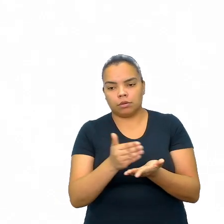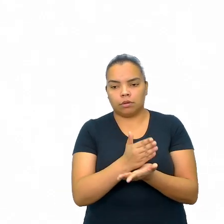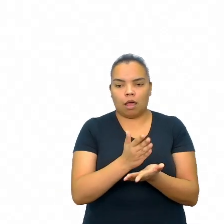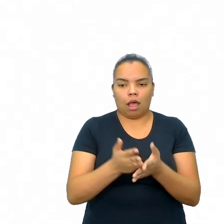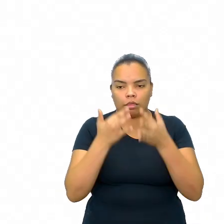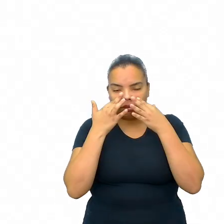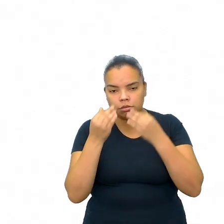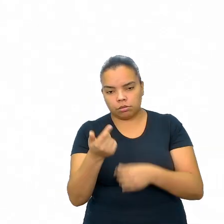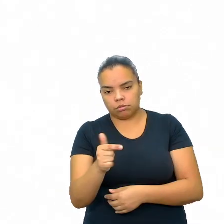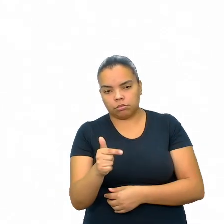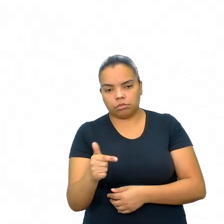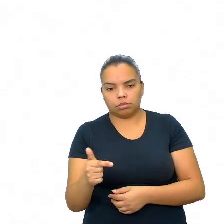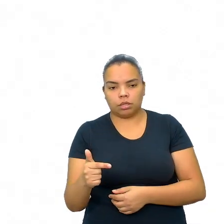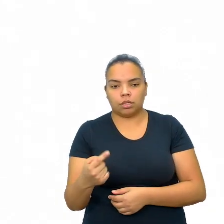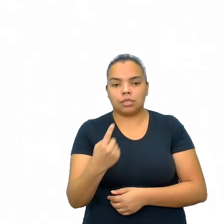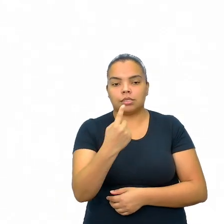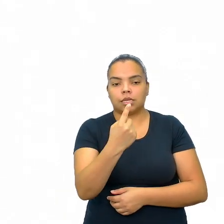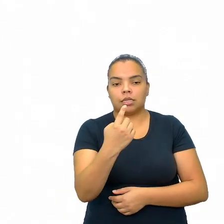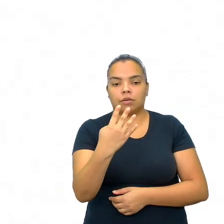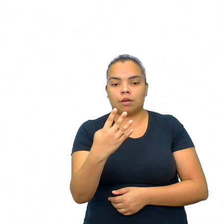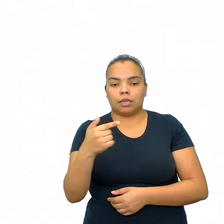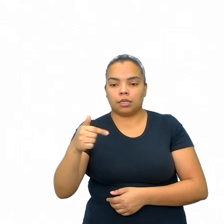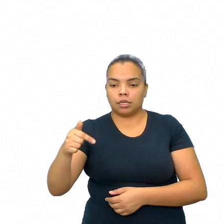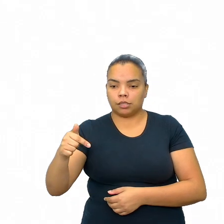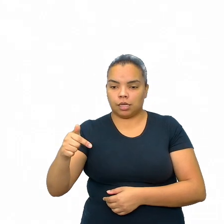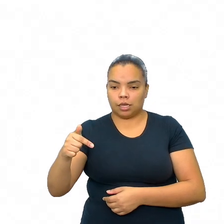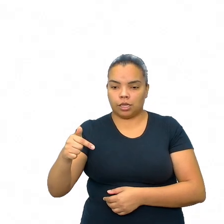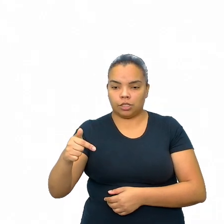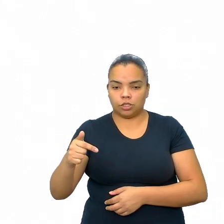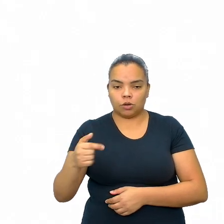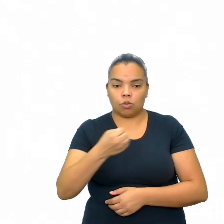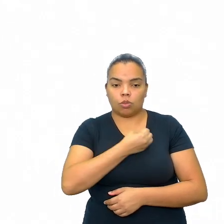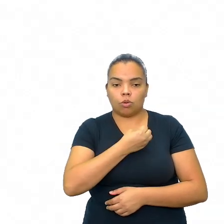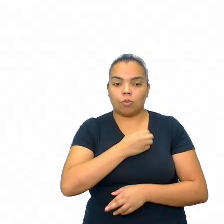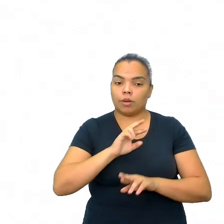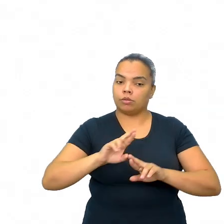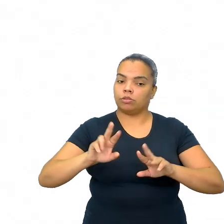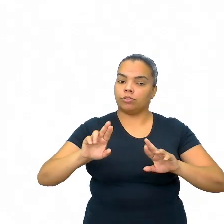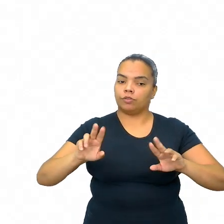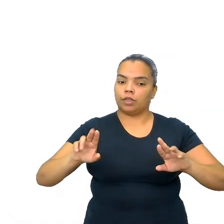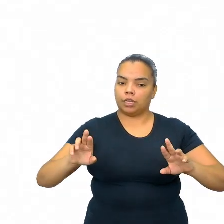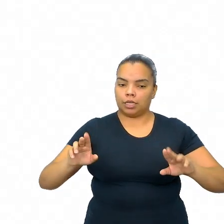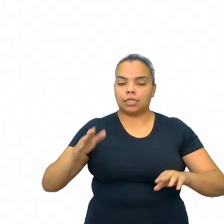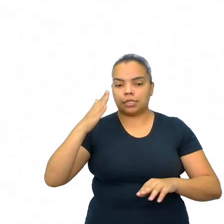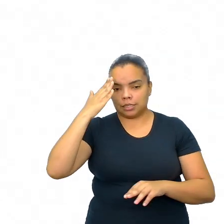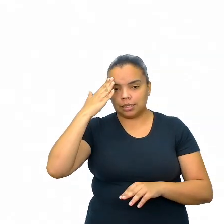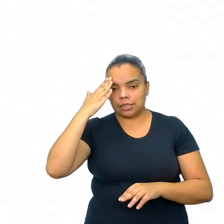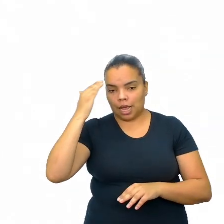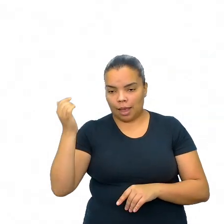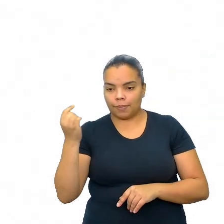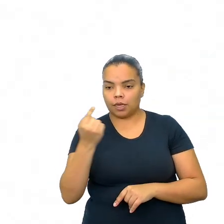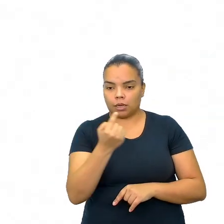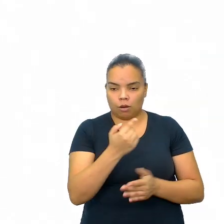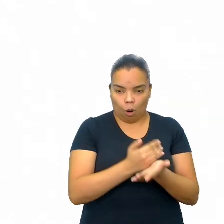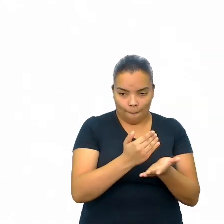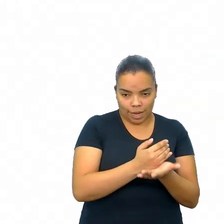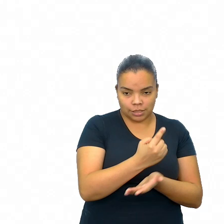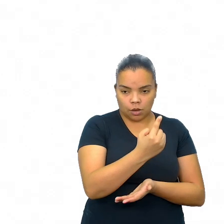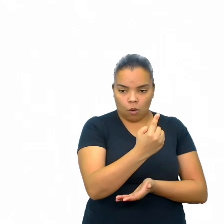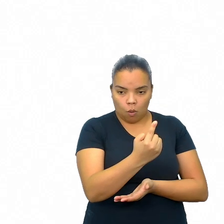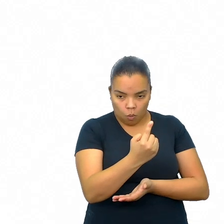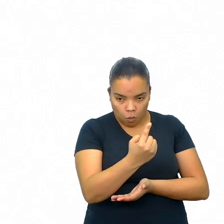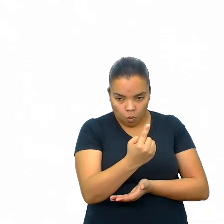O número 147, com algarismos diferentes, ele sabe que começa com 1, que termina com 7, mas ainda